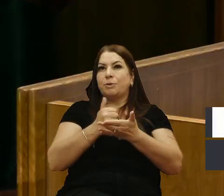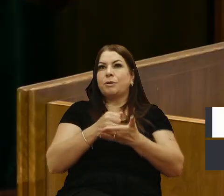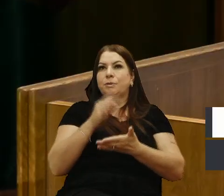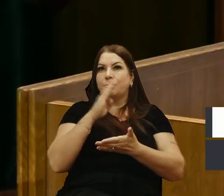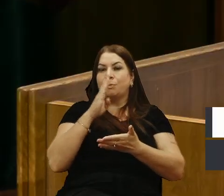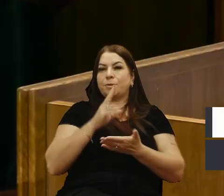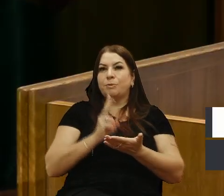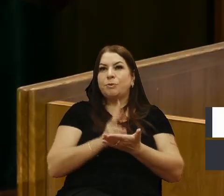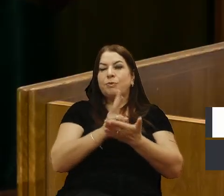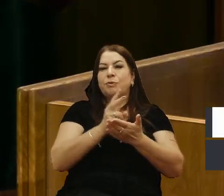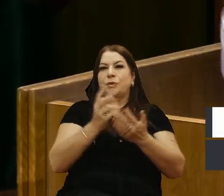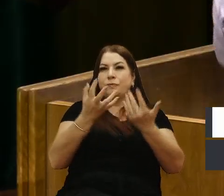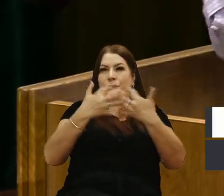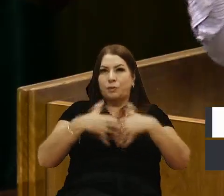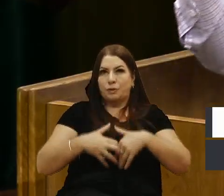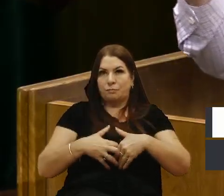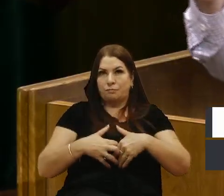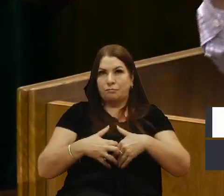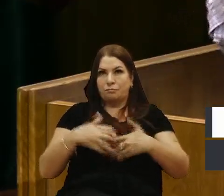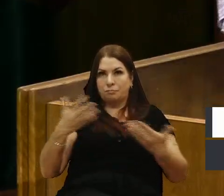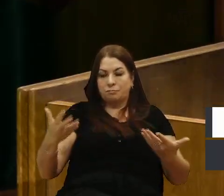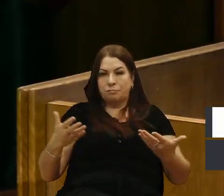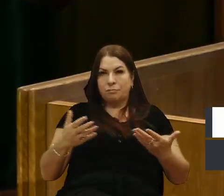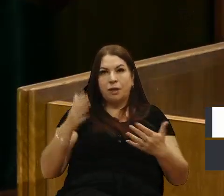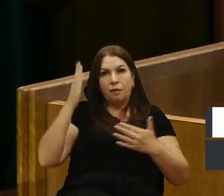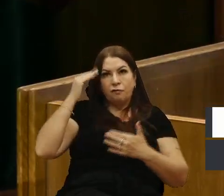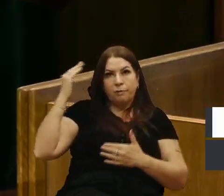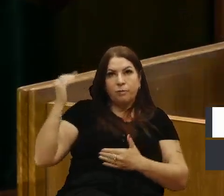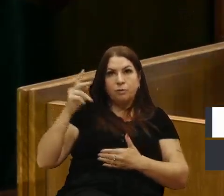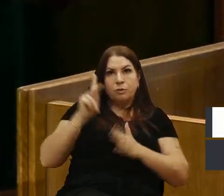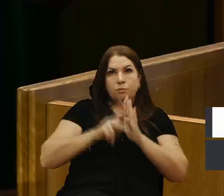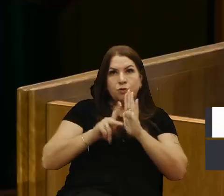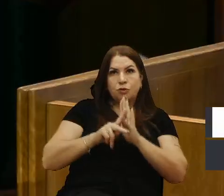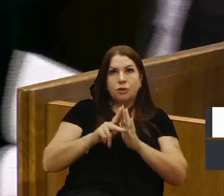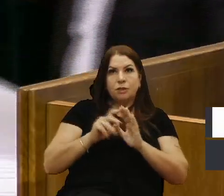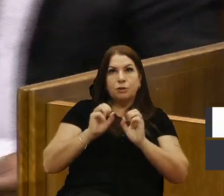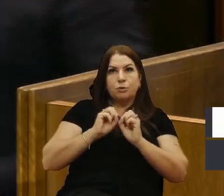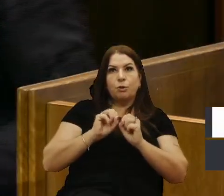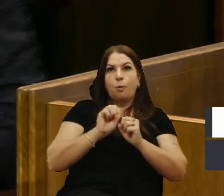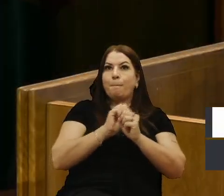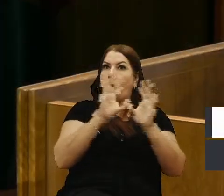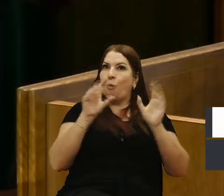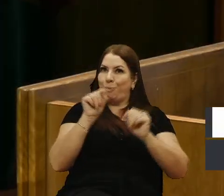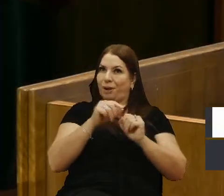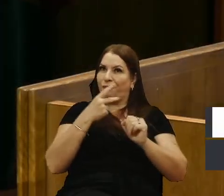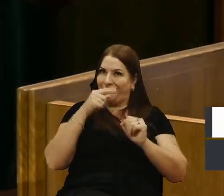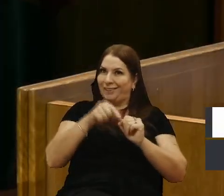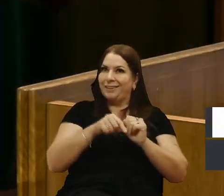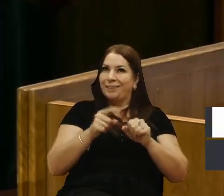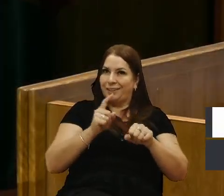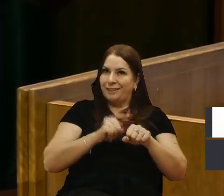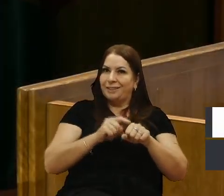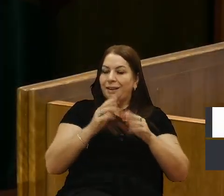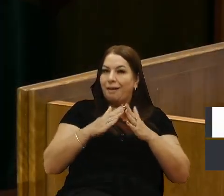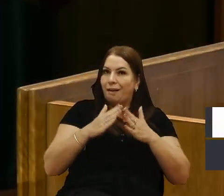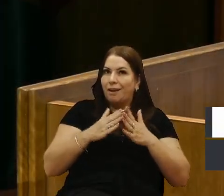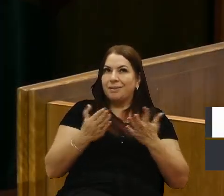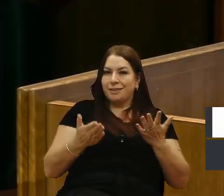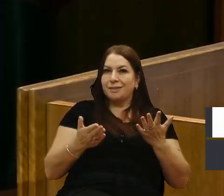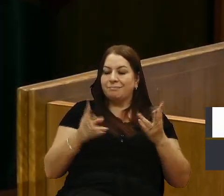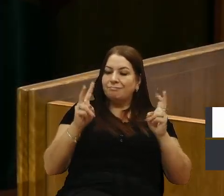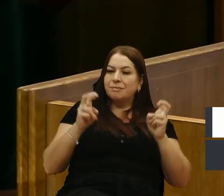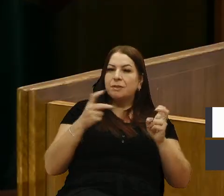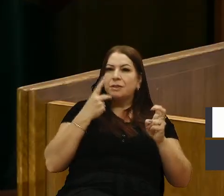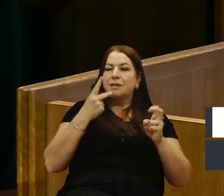para continuar funcionando. Que é o famoso projeto bomba, aquele que sempre vem a esta casa e que gera